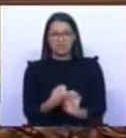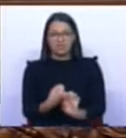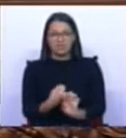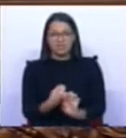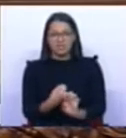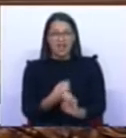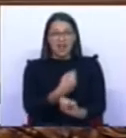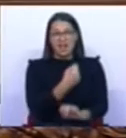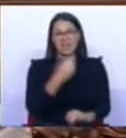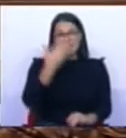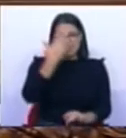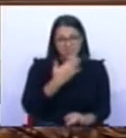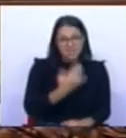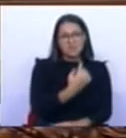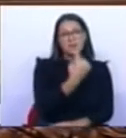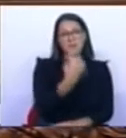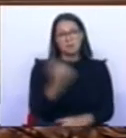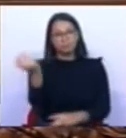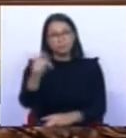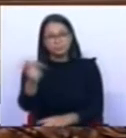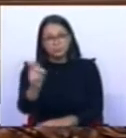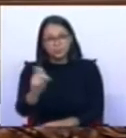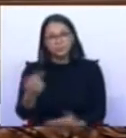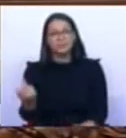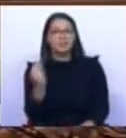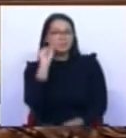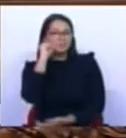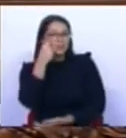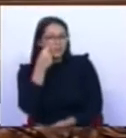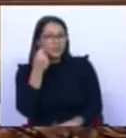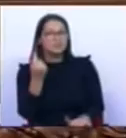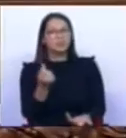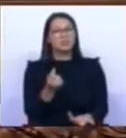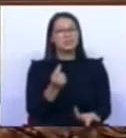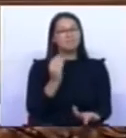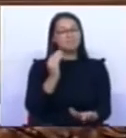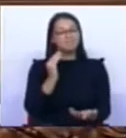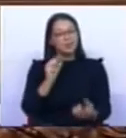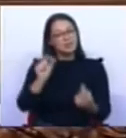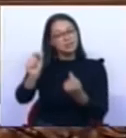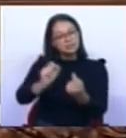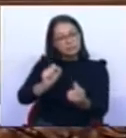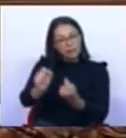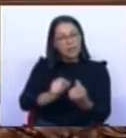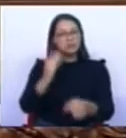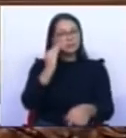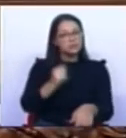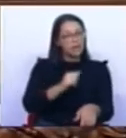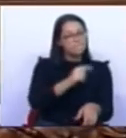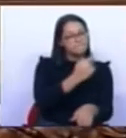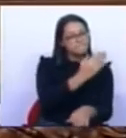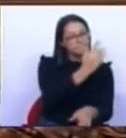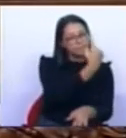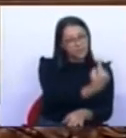catastrofistas que a cada dia se apresentam. Desconfiança porque, ao invés de se integrarem no debate e ouvirem todas as partes,